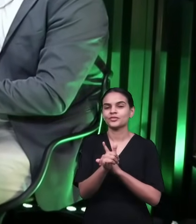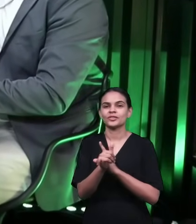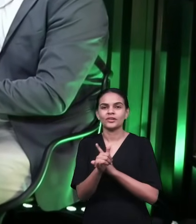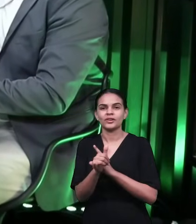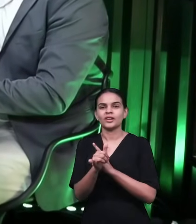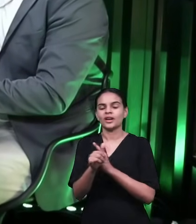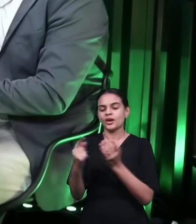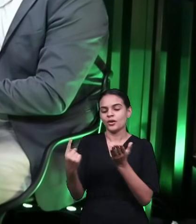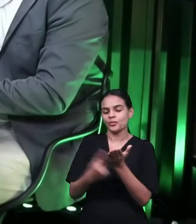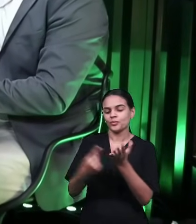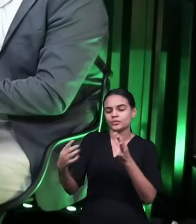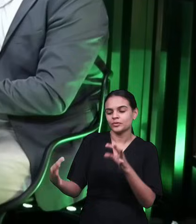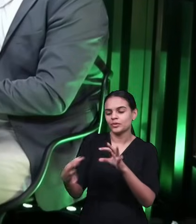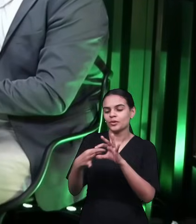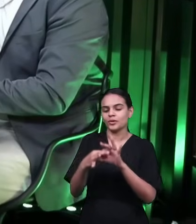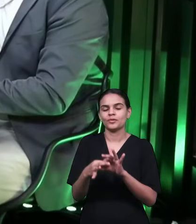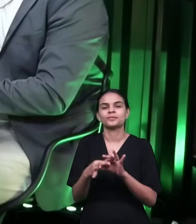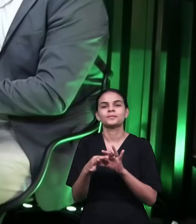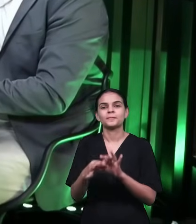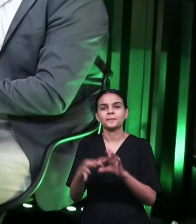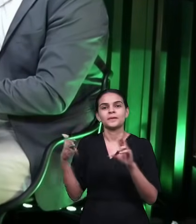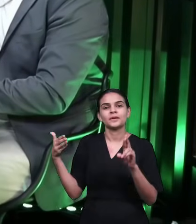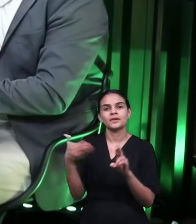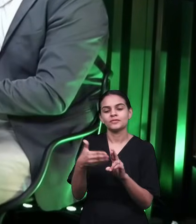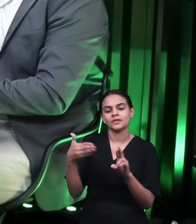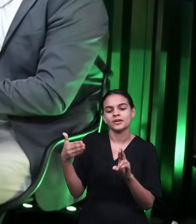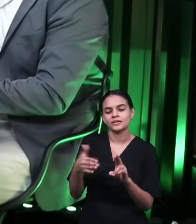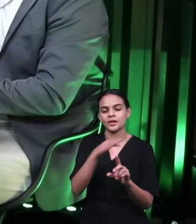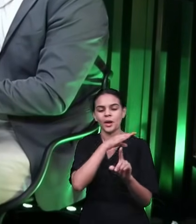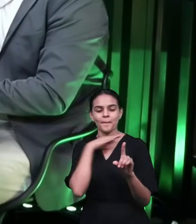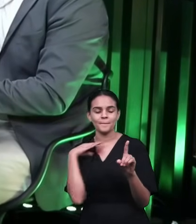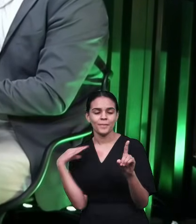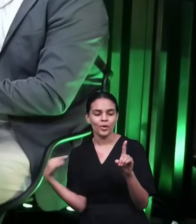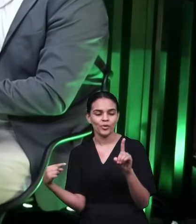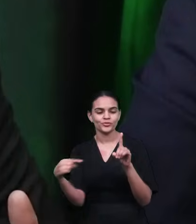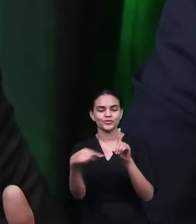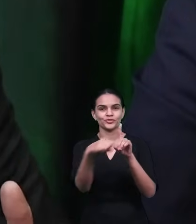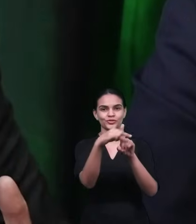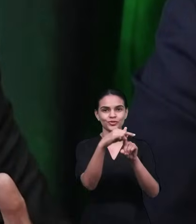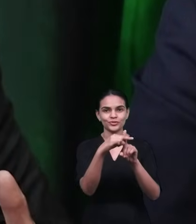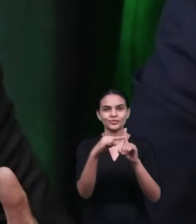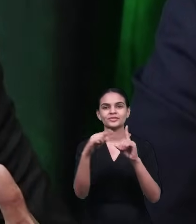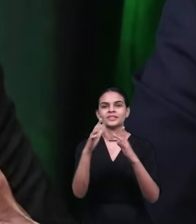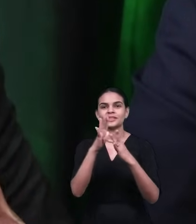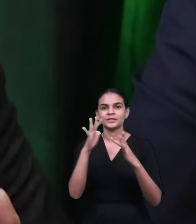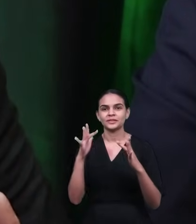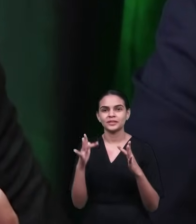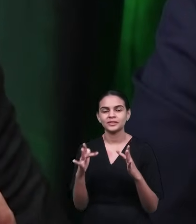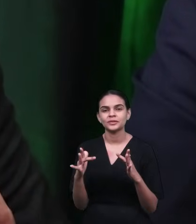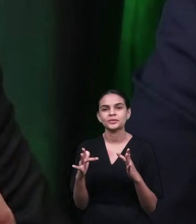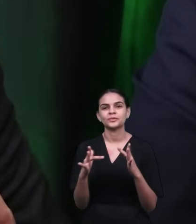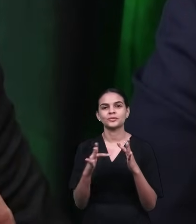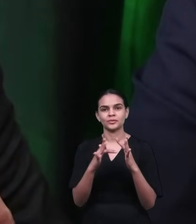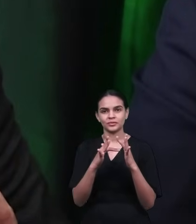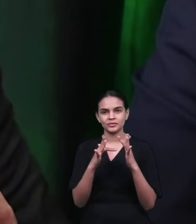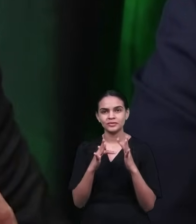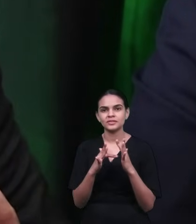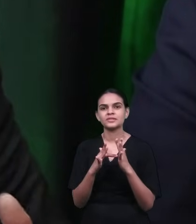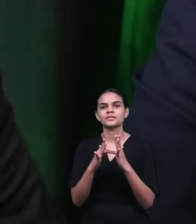aliança aponta para o sacrifício de Jesus, que foi partido na cruz do Calvário, foi morto,